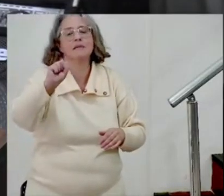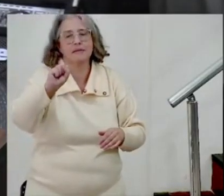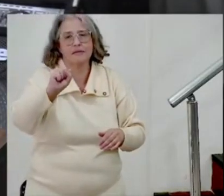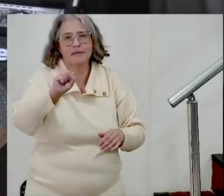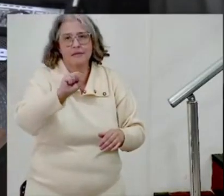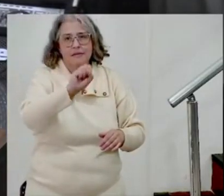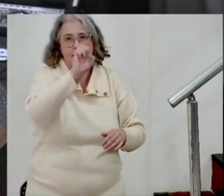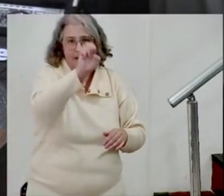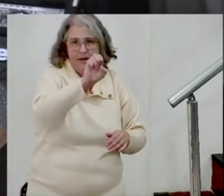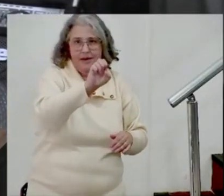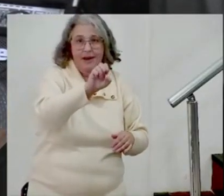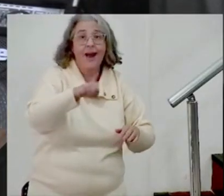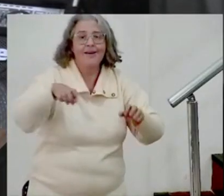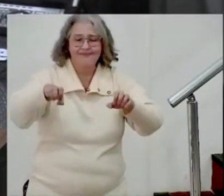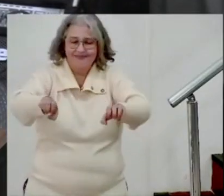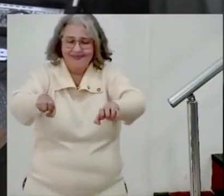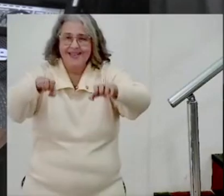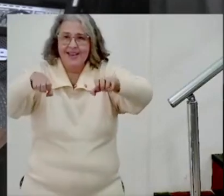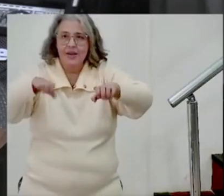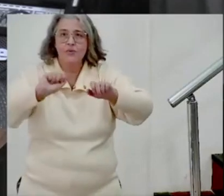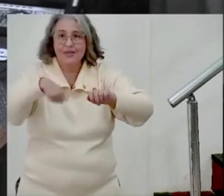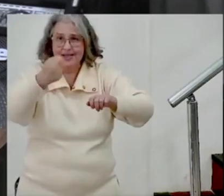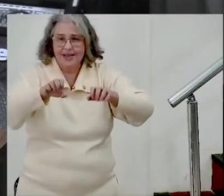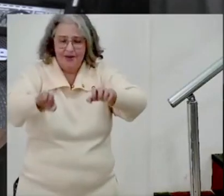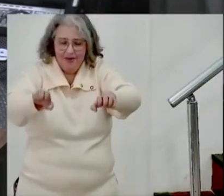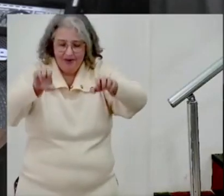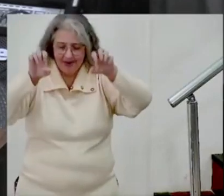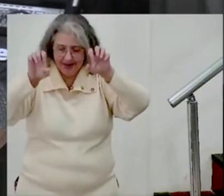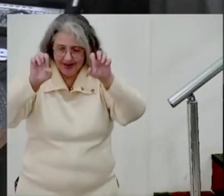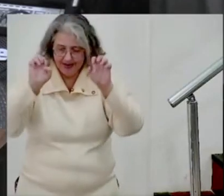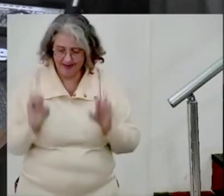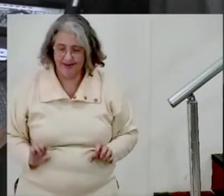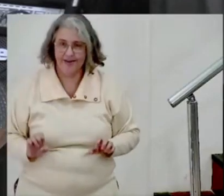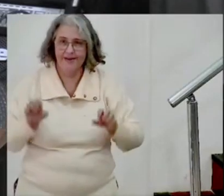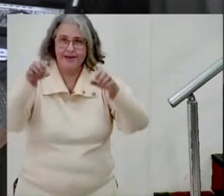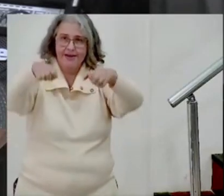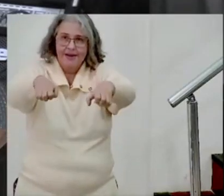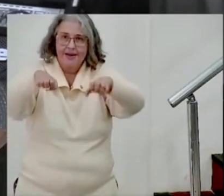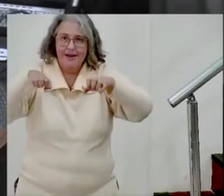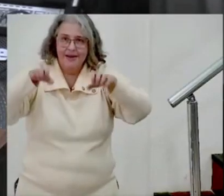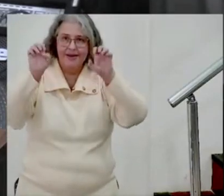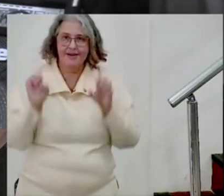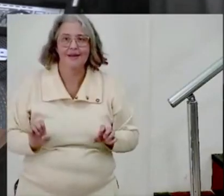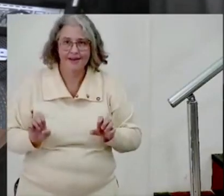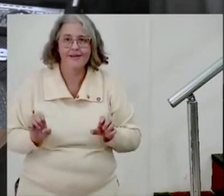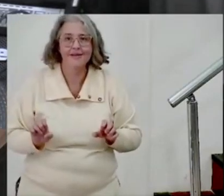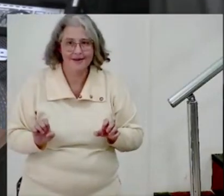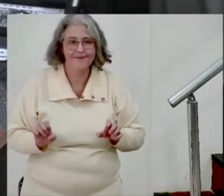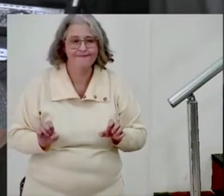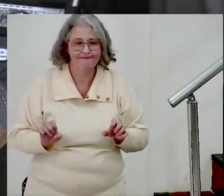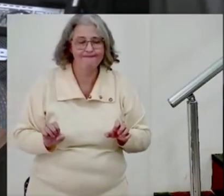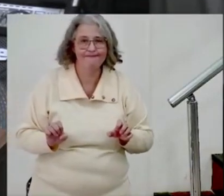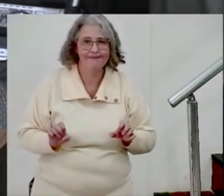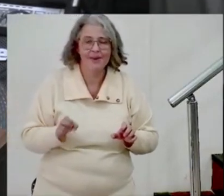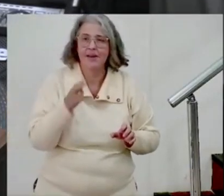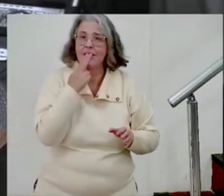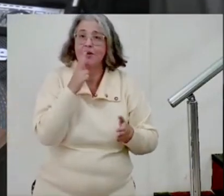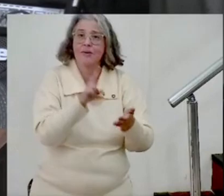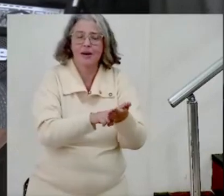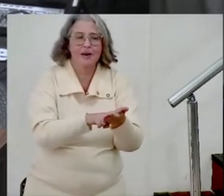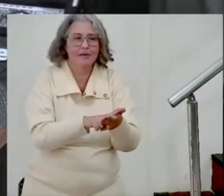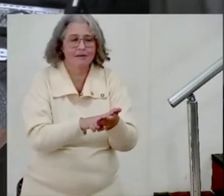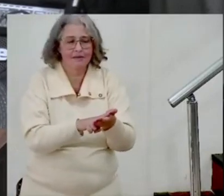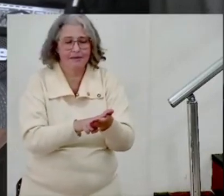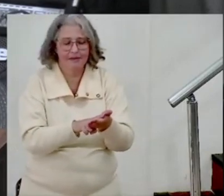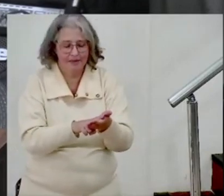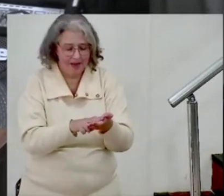caiu Manaus, já caiu tudo, 46 cidades fortificadas. Só sobrou São Paulo e o camarada está vindo para cá. Ele